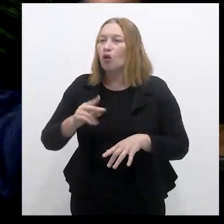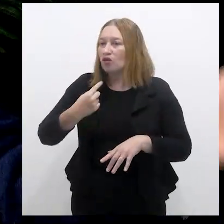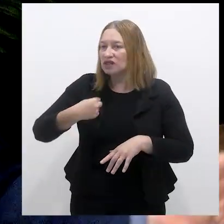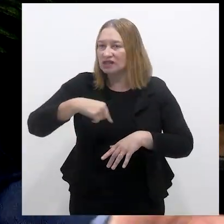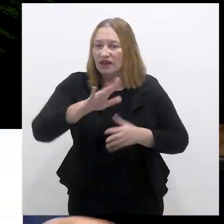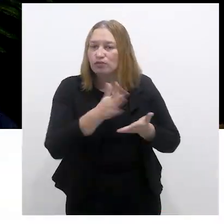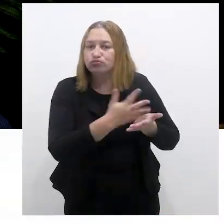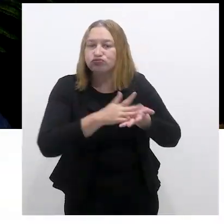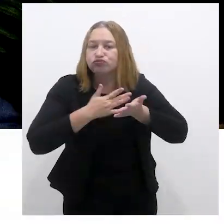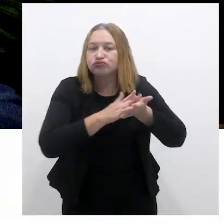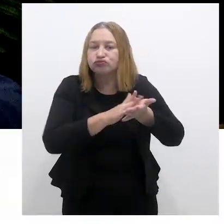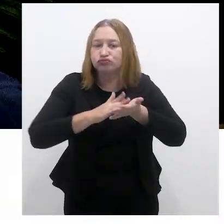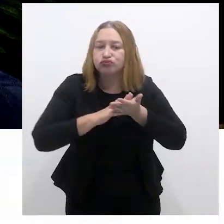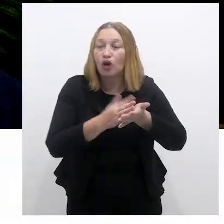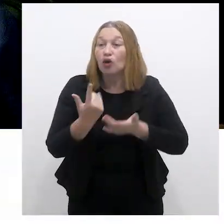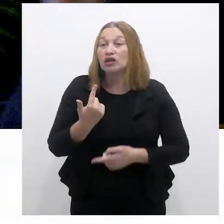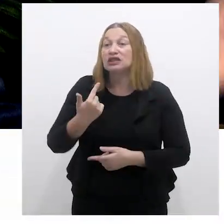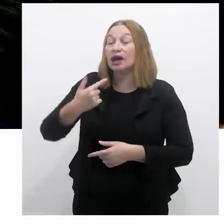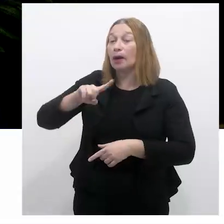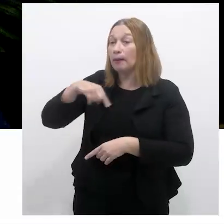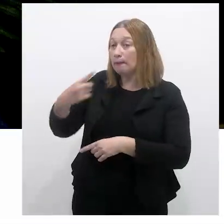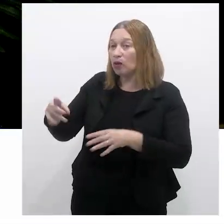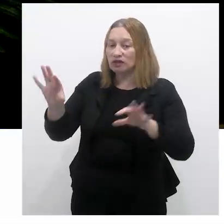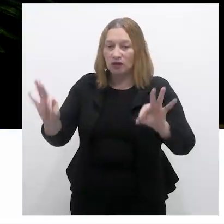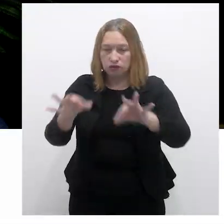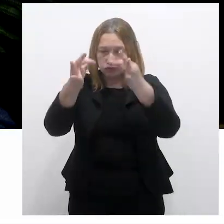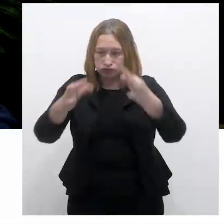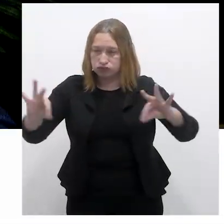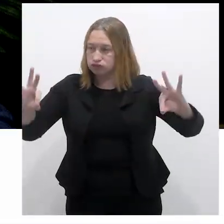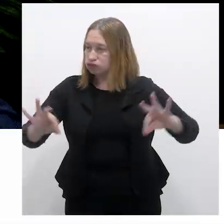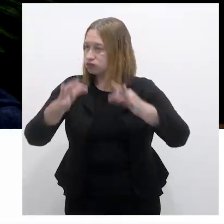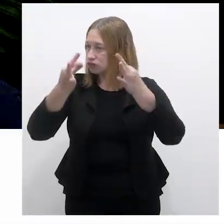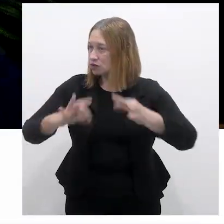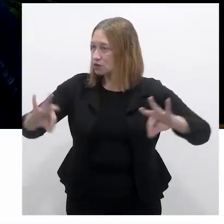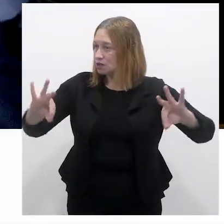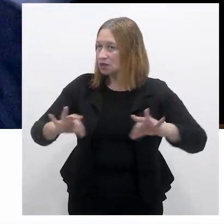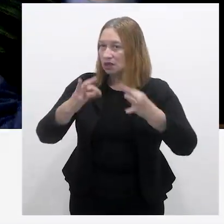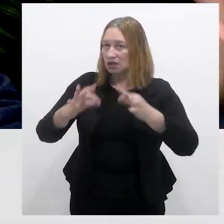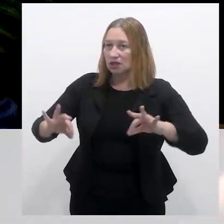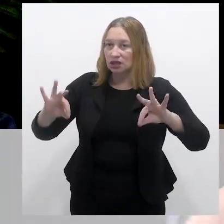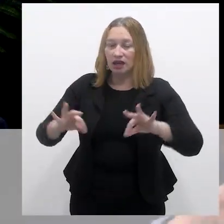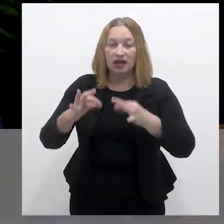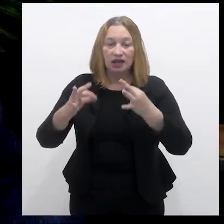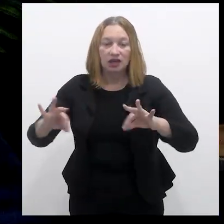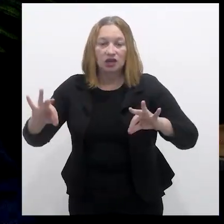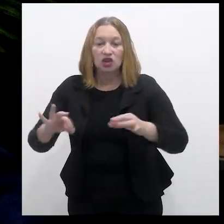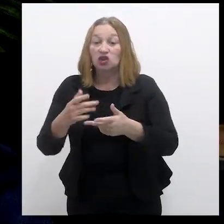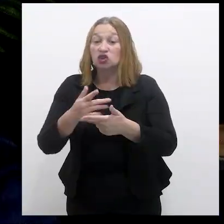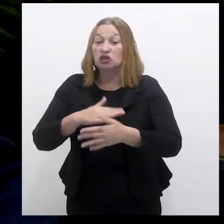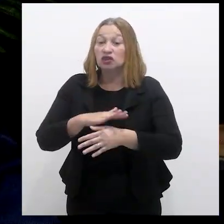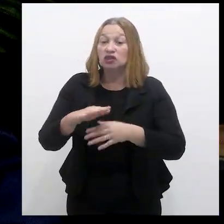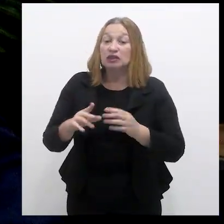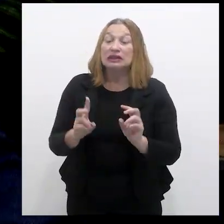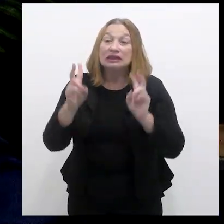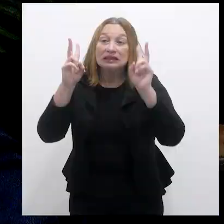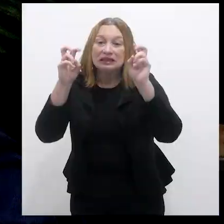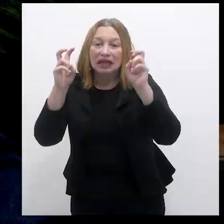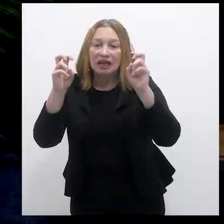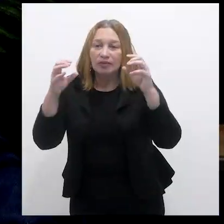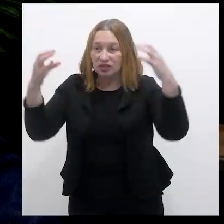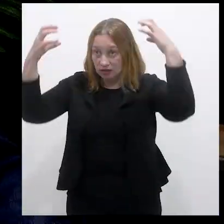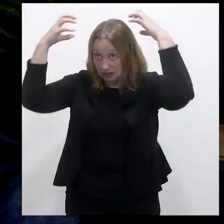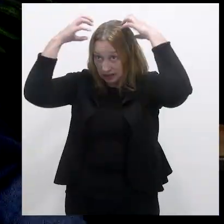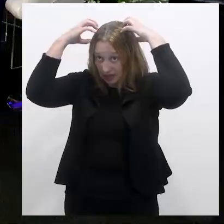no sambão, depois você vai para a Sinfônica toca Mahler, a Sinfônica toca John Williams, a Sinfônica toca temas